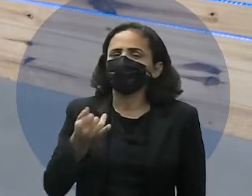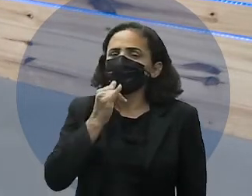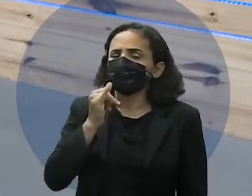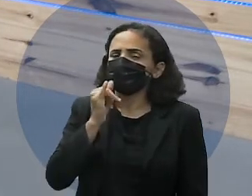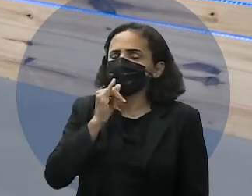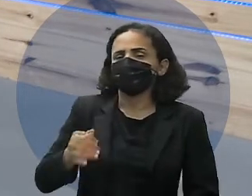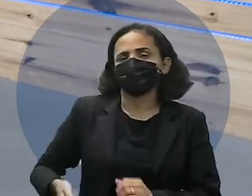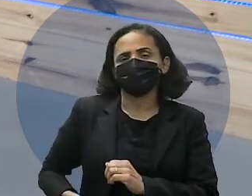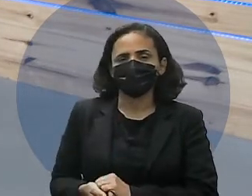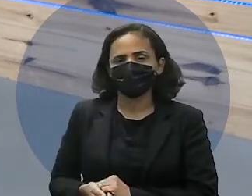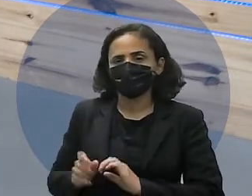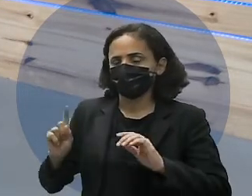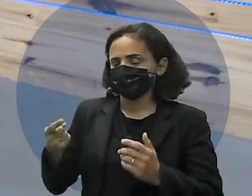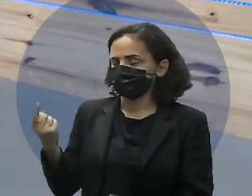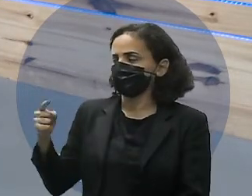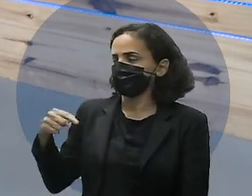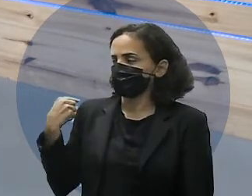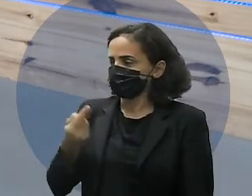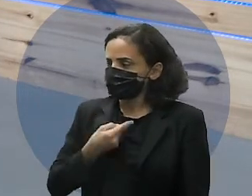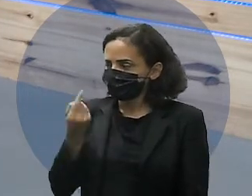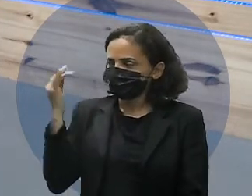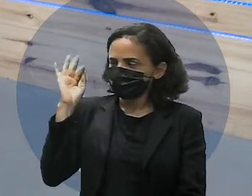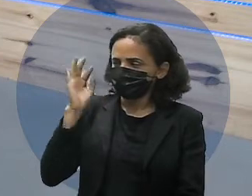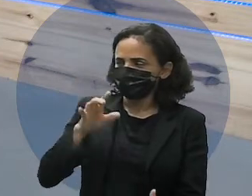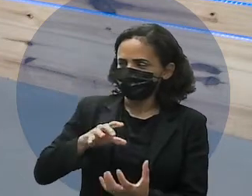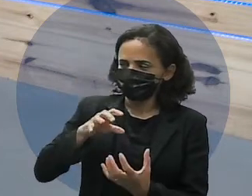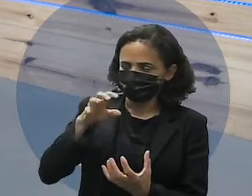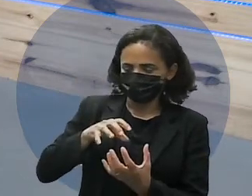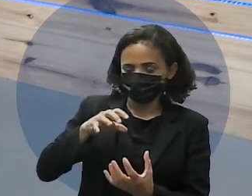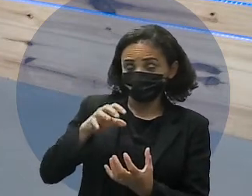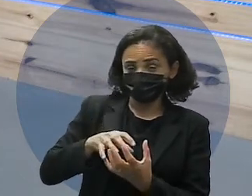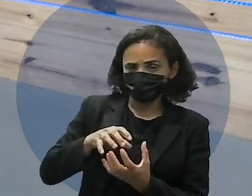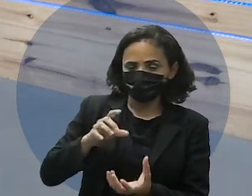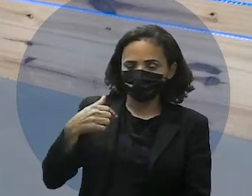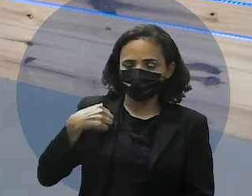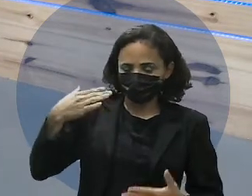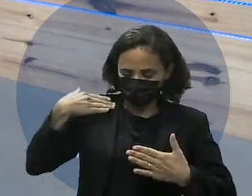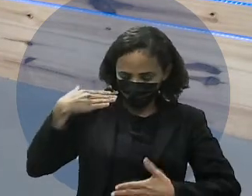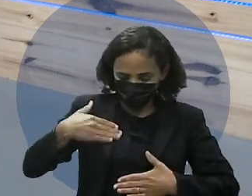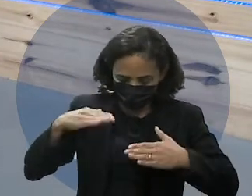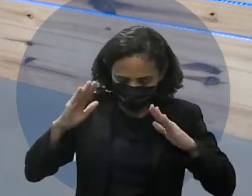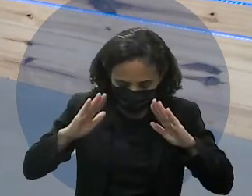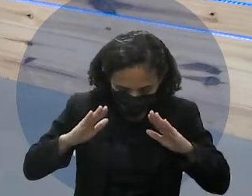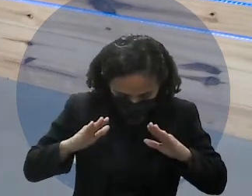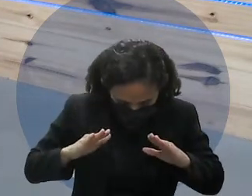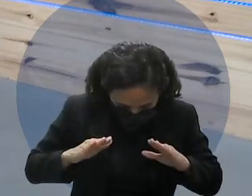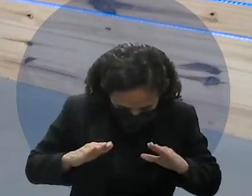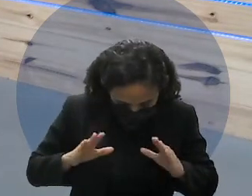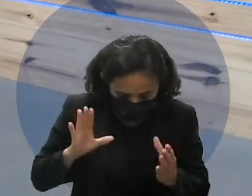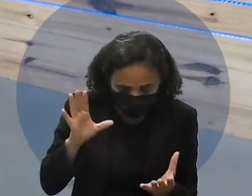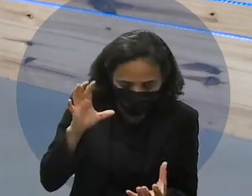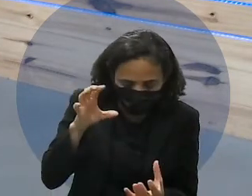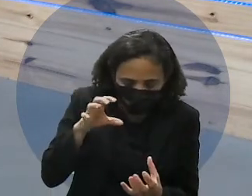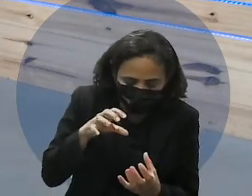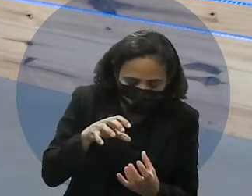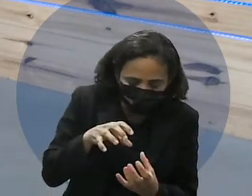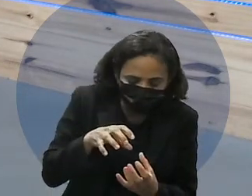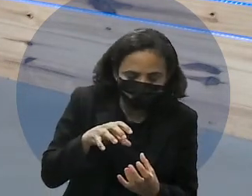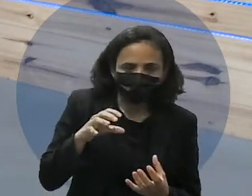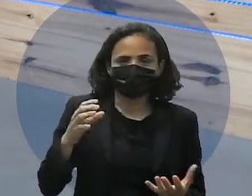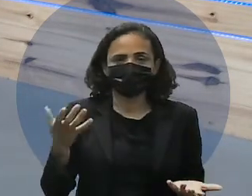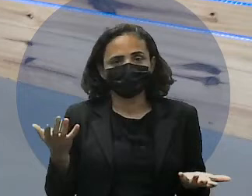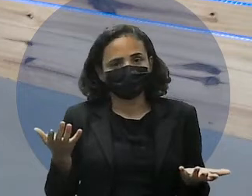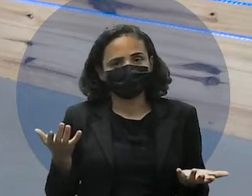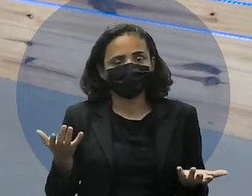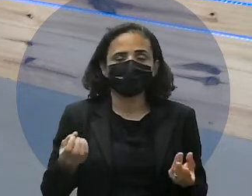já percebeu que quando a gente envelhece, a gente tem uma redução da massa óssea e o velhinho vai encolhendo? Olha que legal.